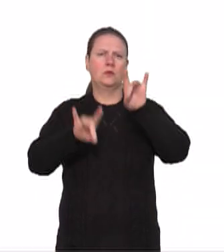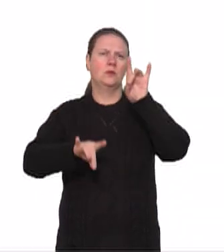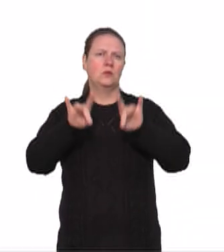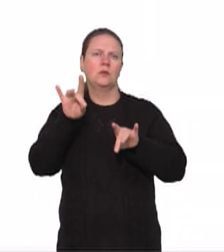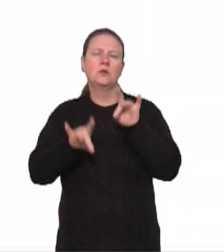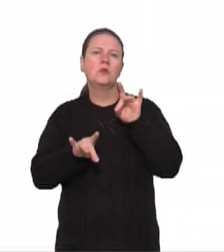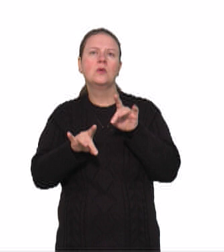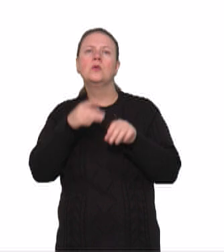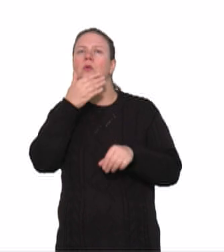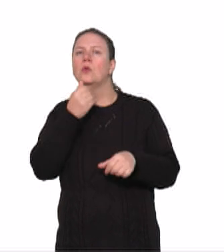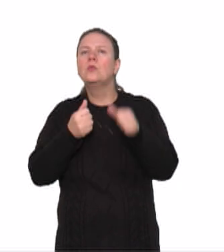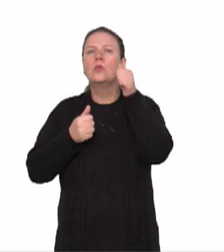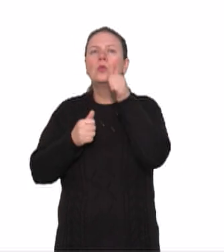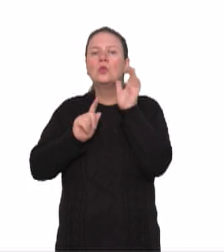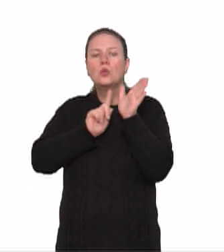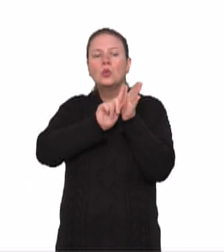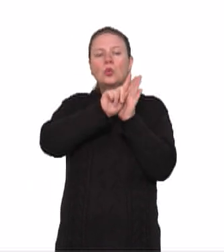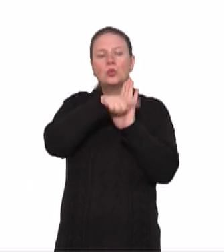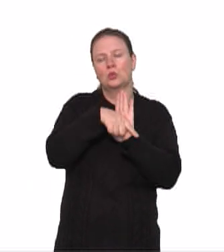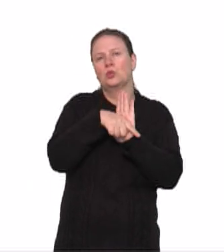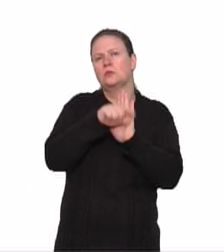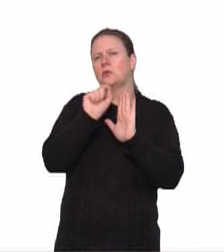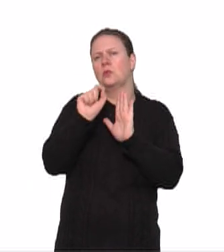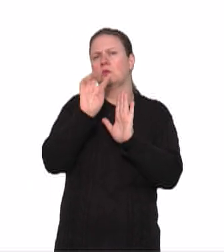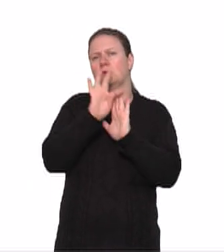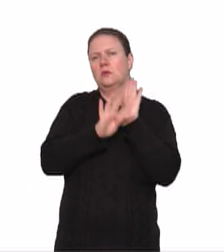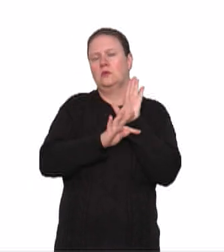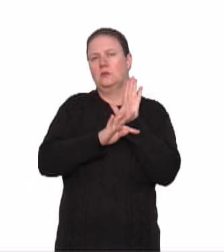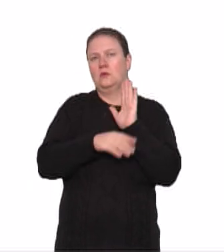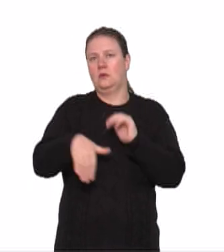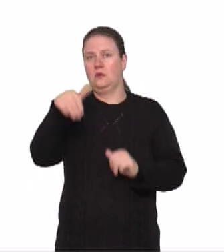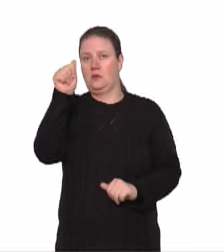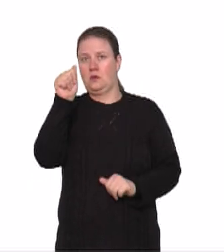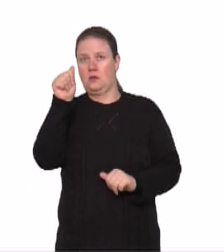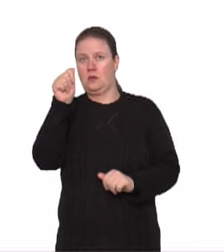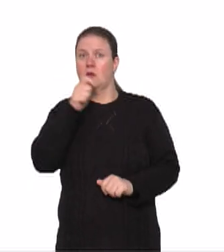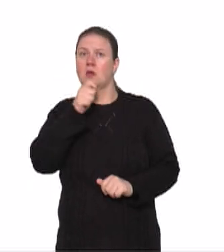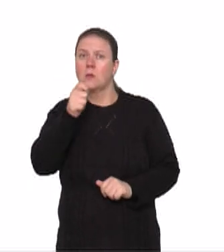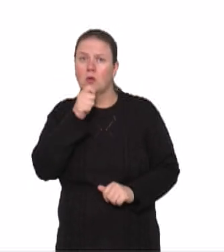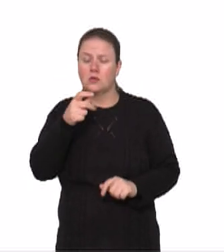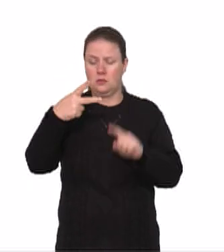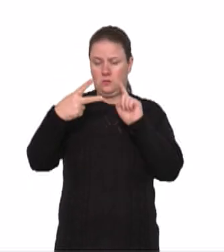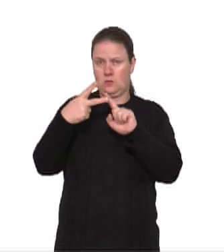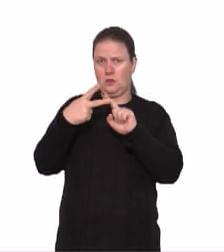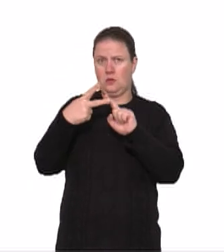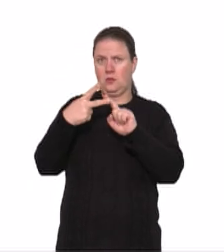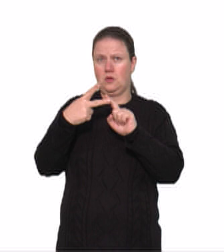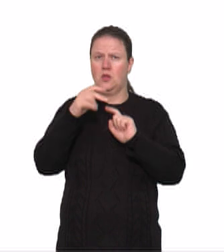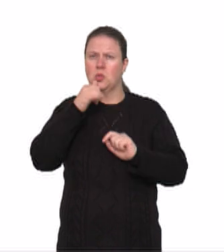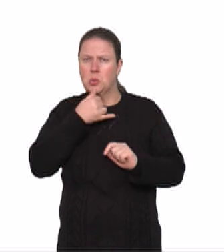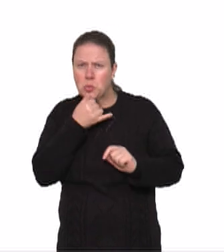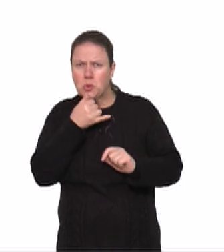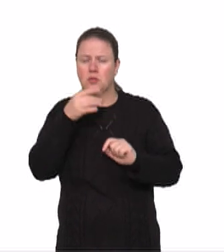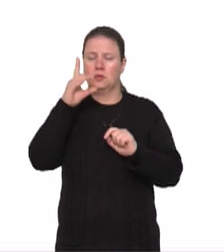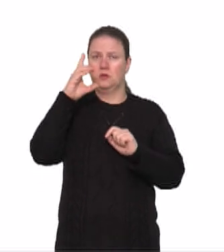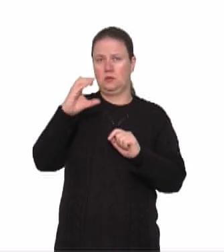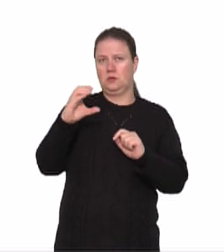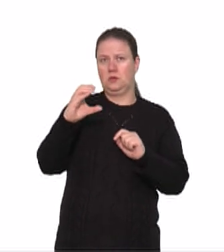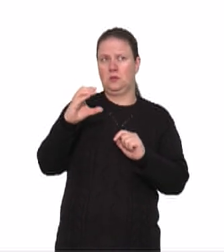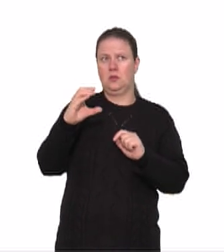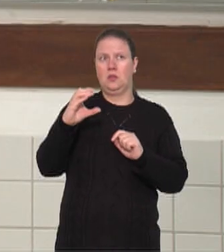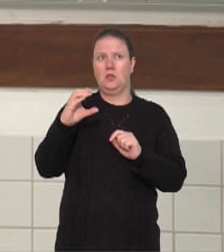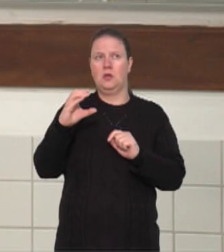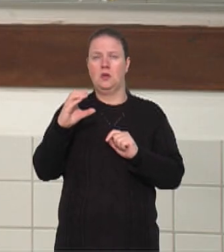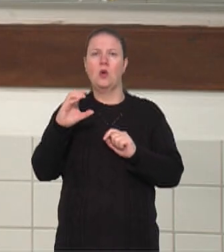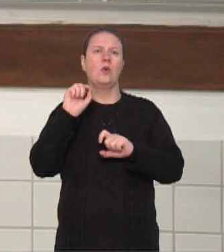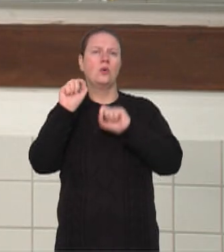Julieta, o gênero textual a que pertence é A. Reportagem, B. Dramático, C. Sinopse ou D.